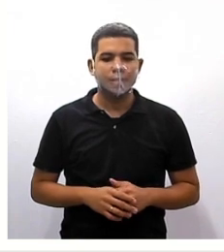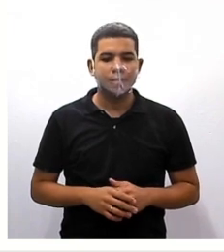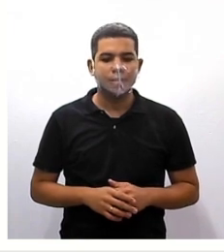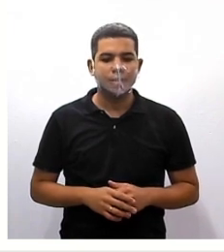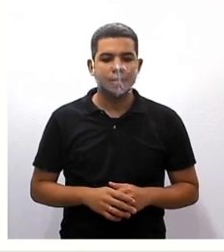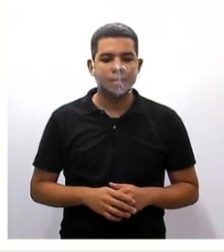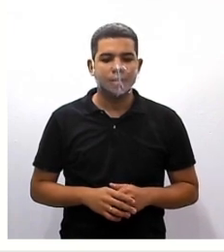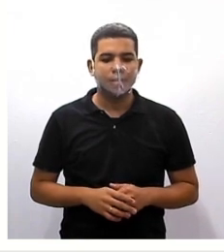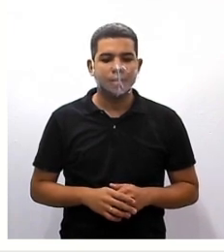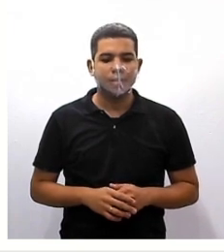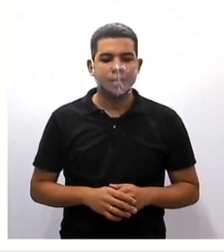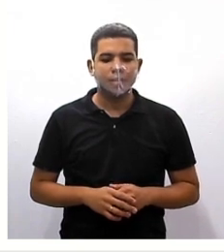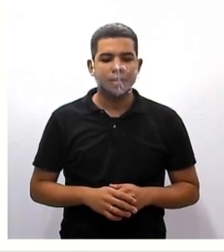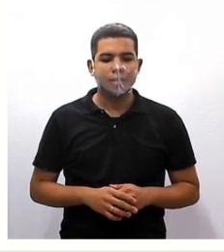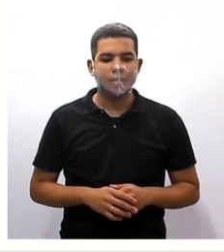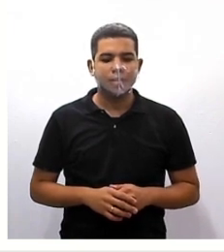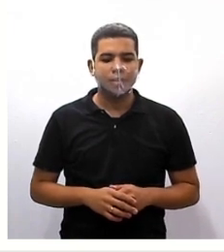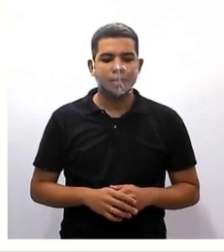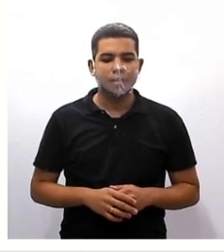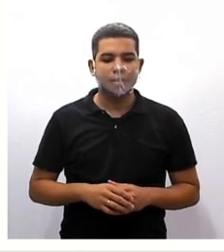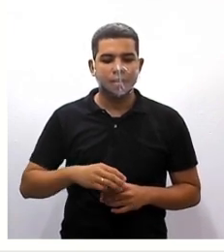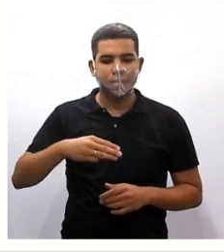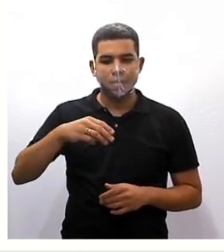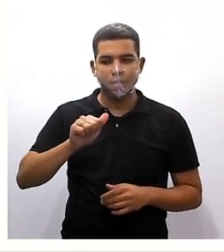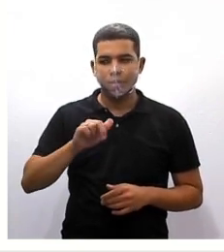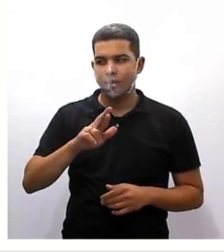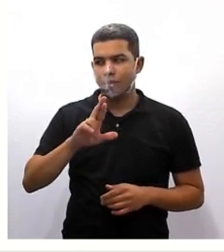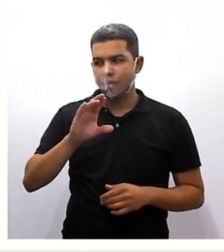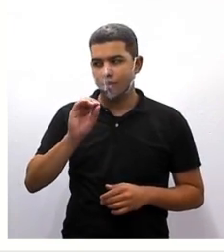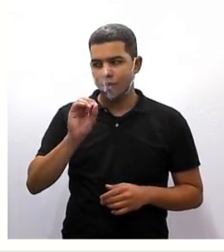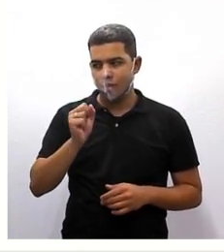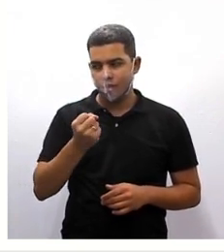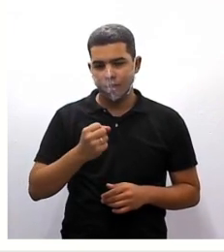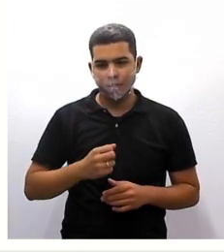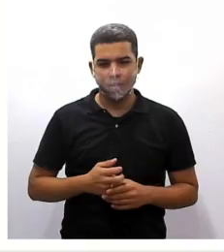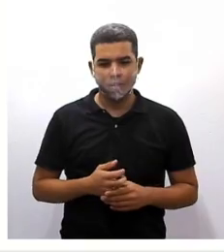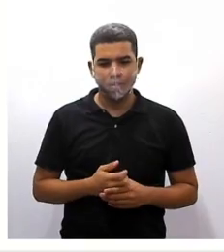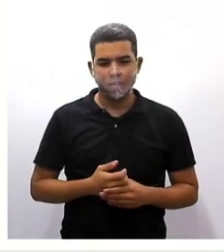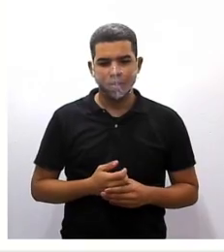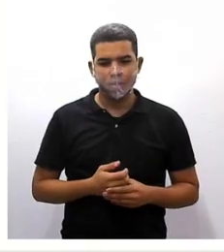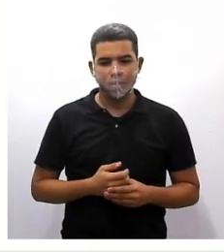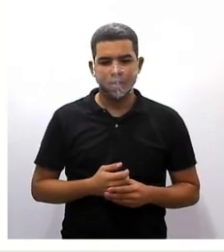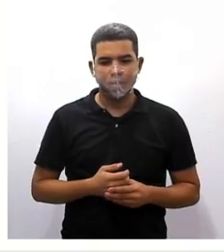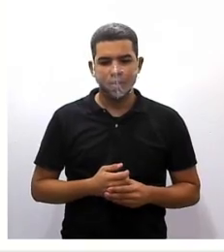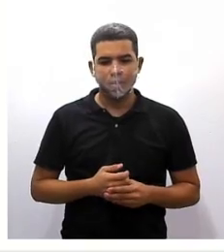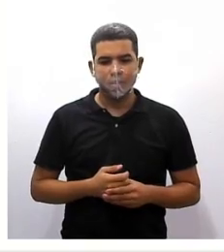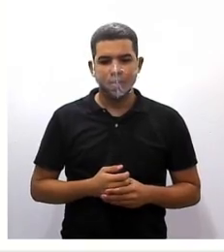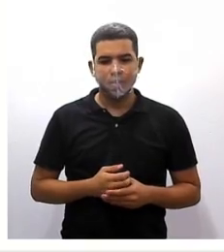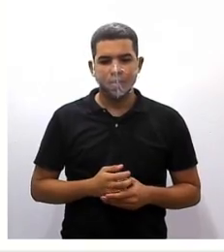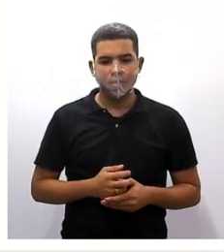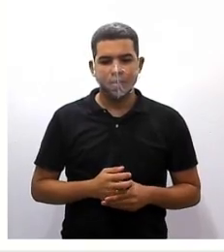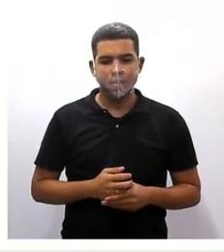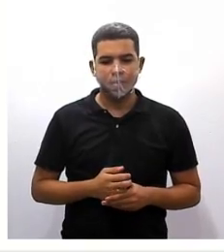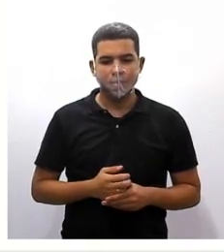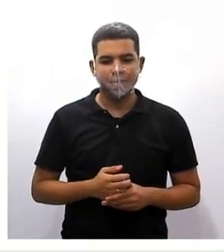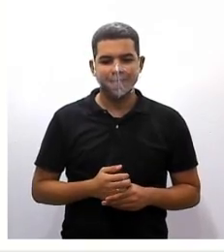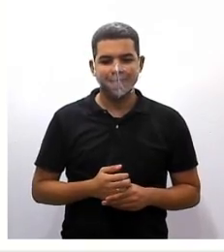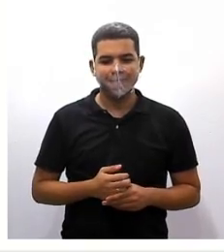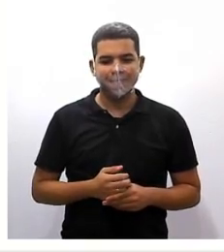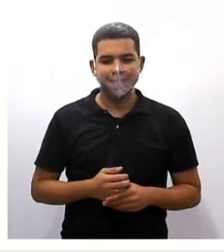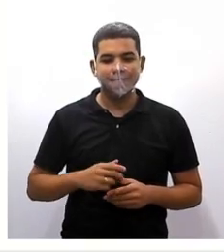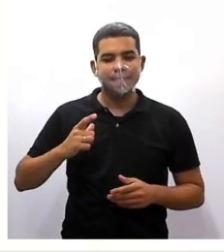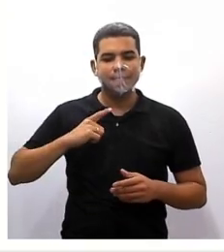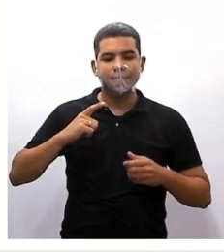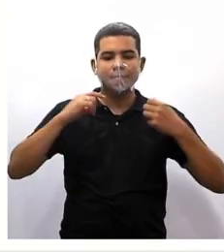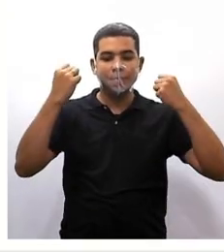mais essa questão, que Marcos exercita-se todos todos os dias no parque